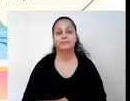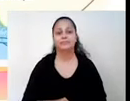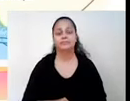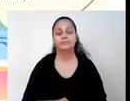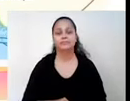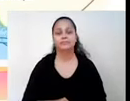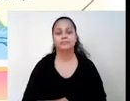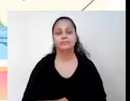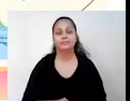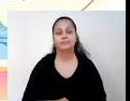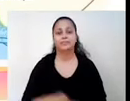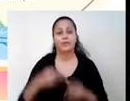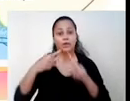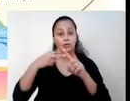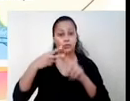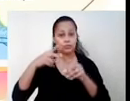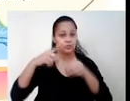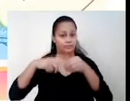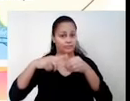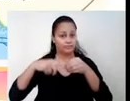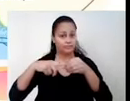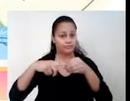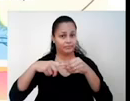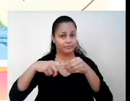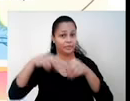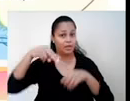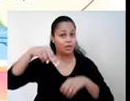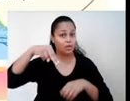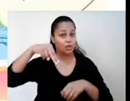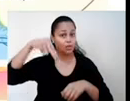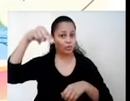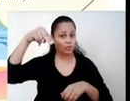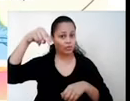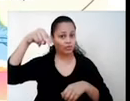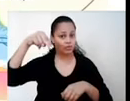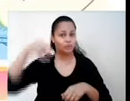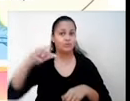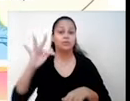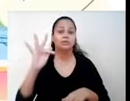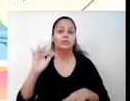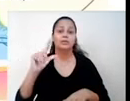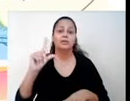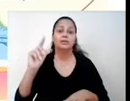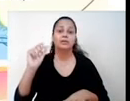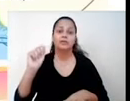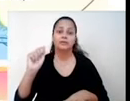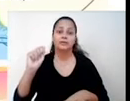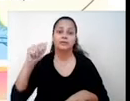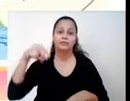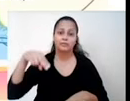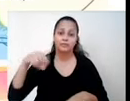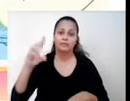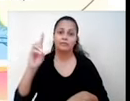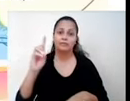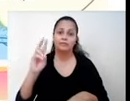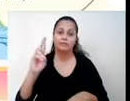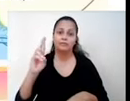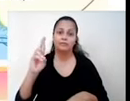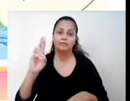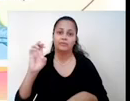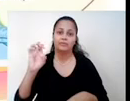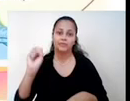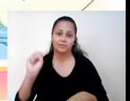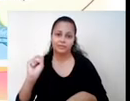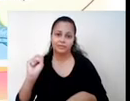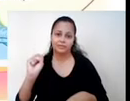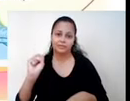e Gênova. E ao norte, Flandres, vou assinalar aqui também.